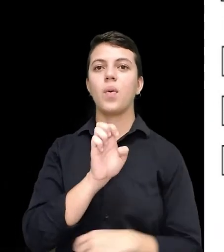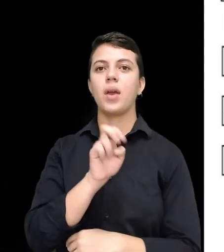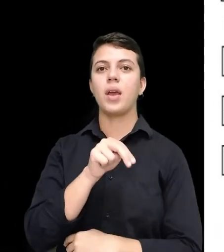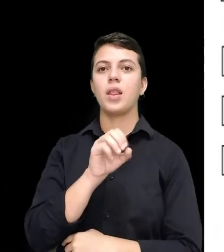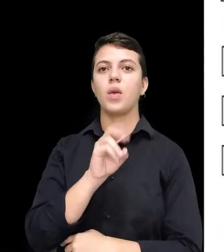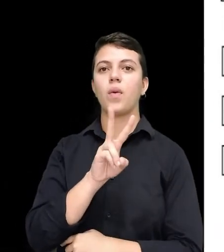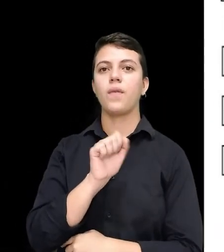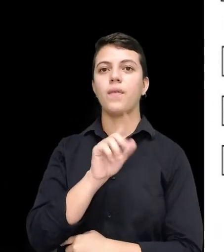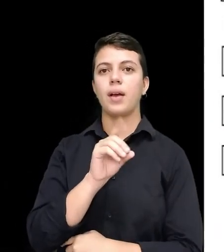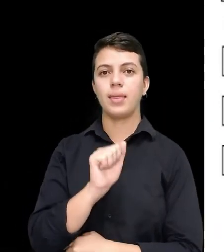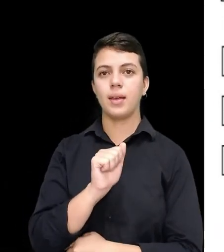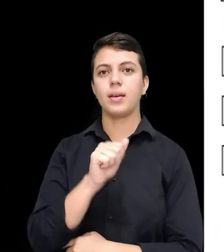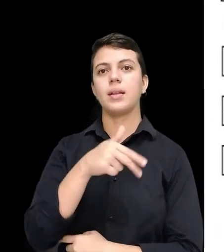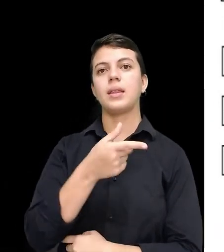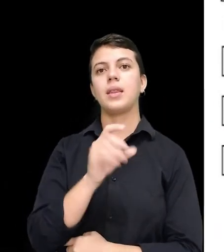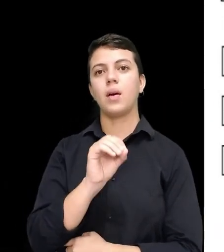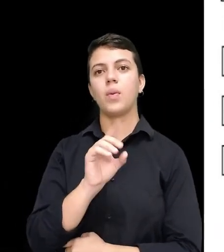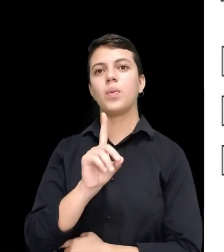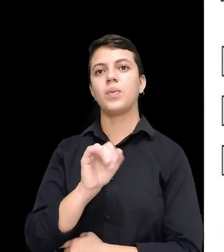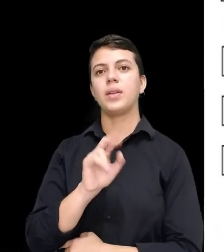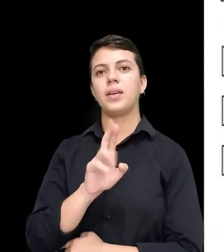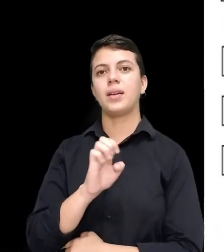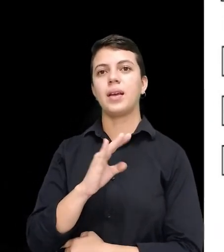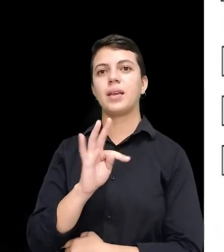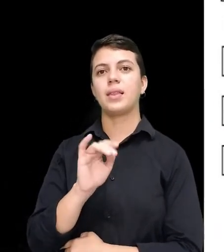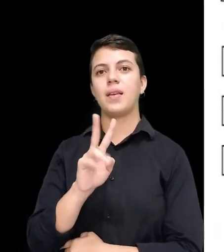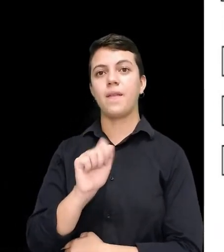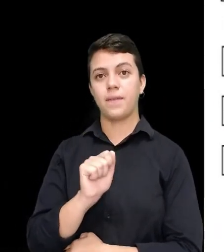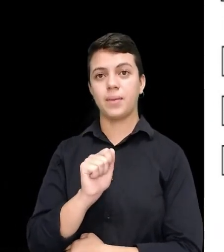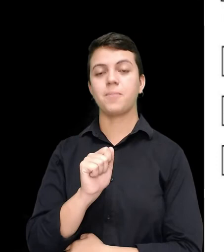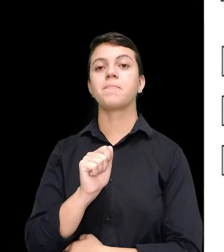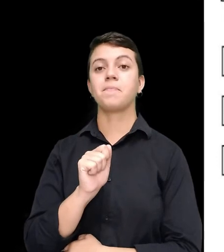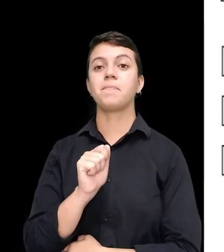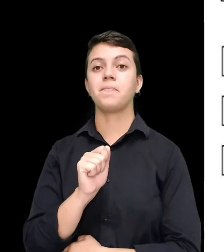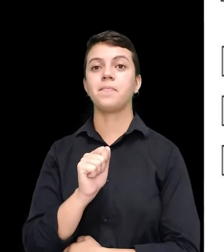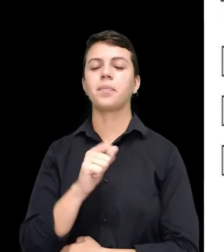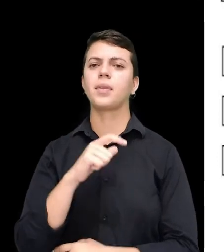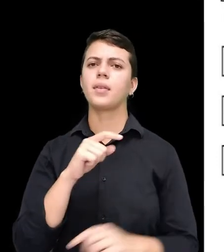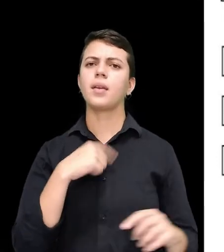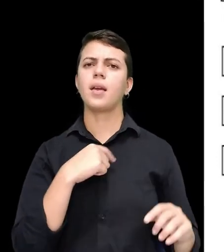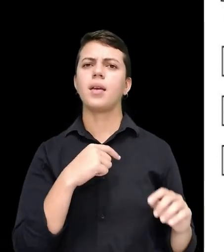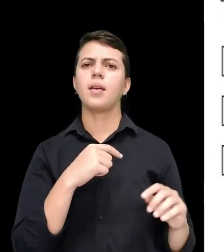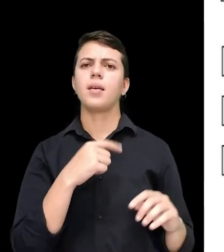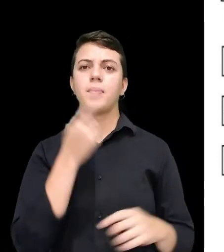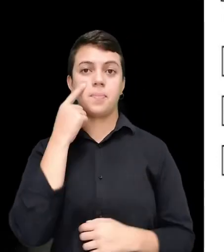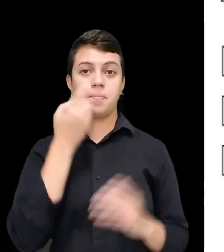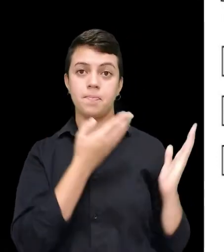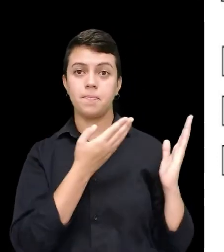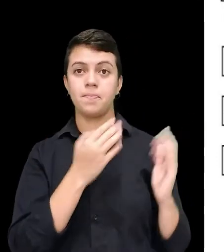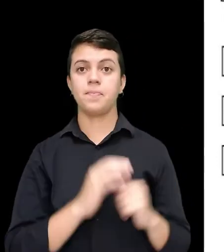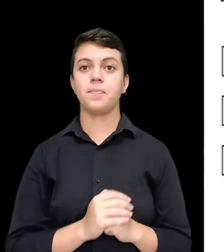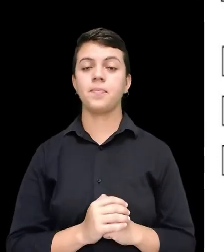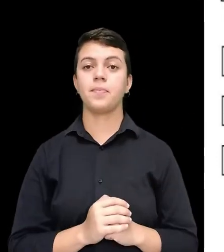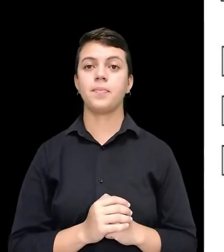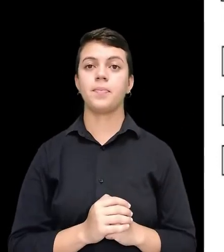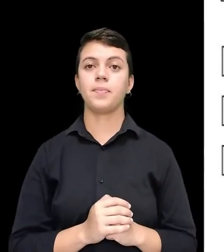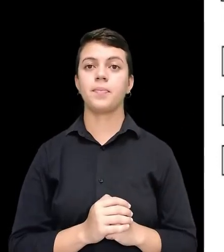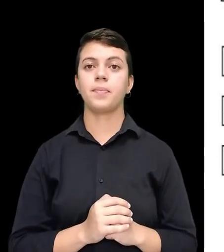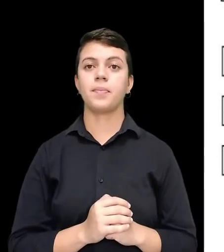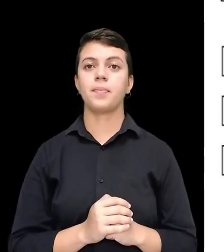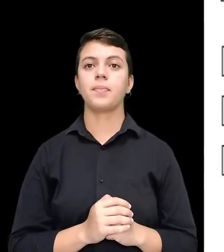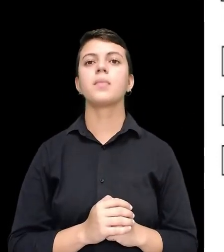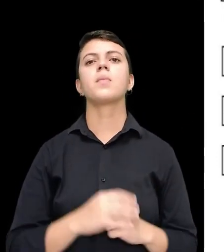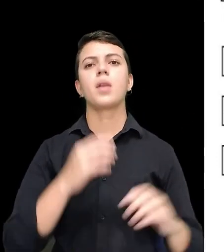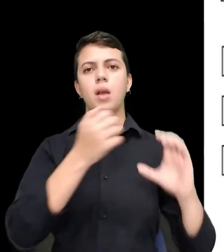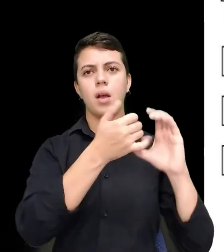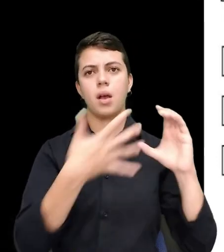não diretiva e nessa tendência algumas características que se destacam, né? Eu já pontuei aí no slide e a